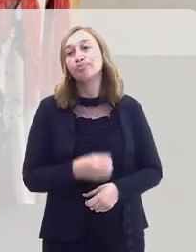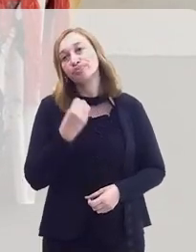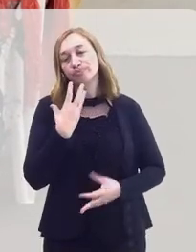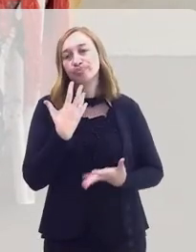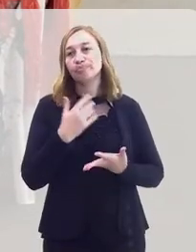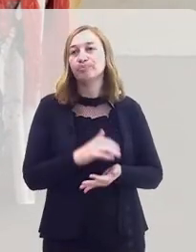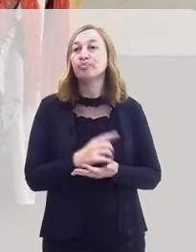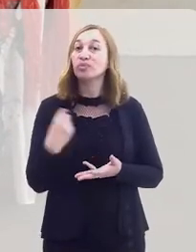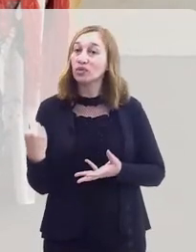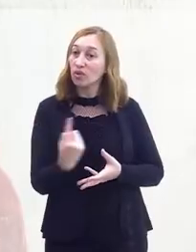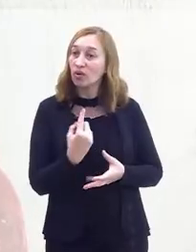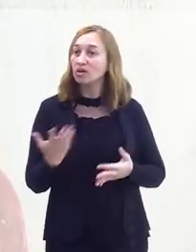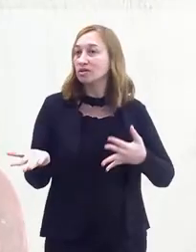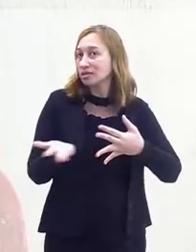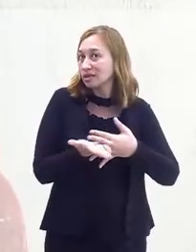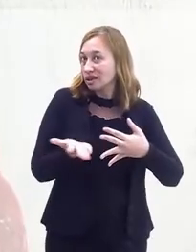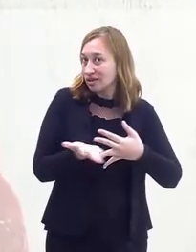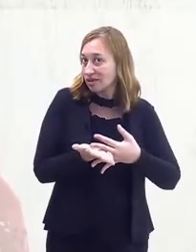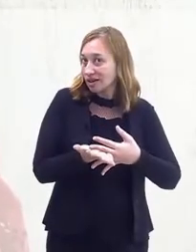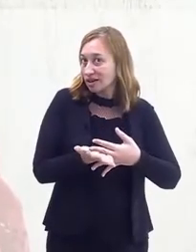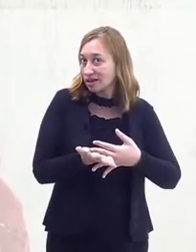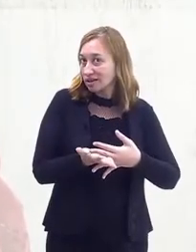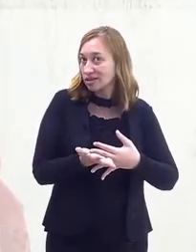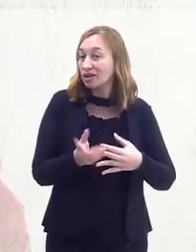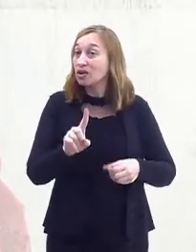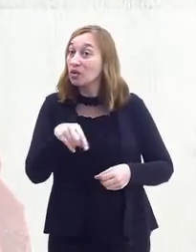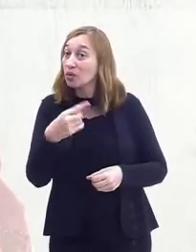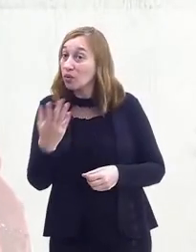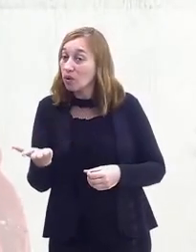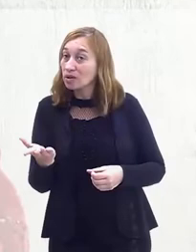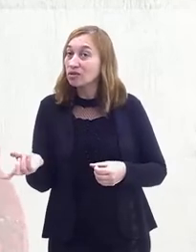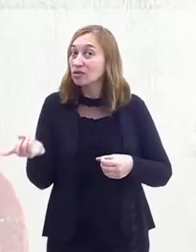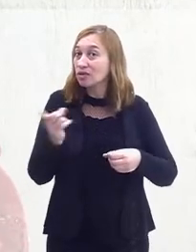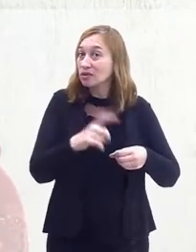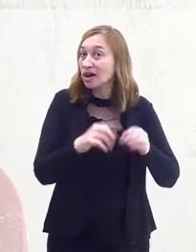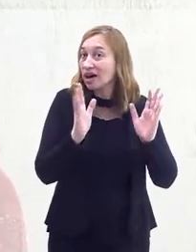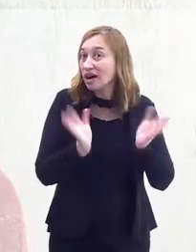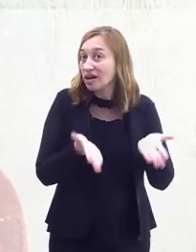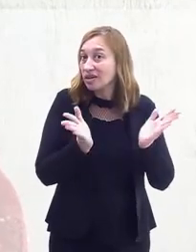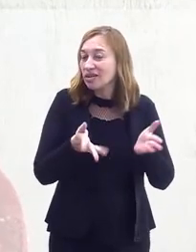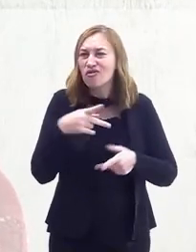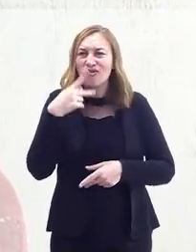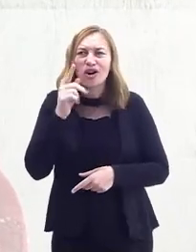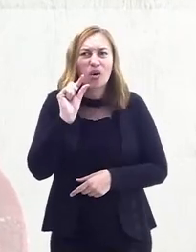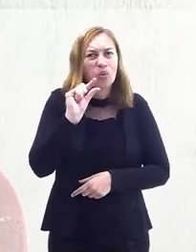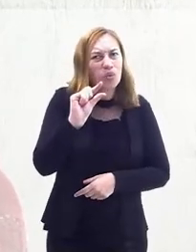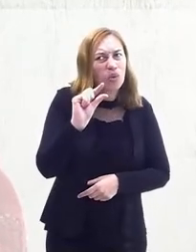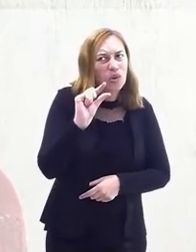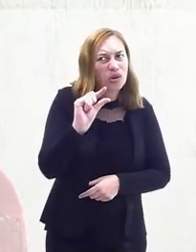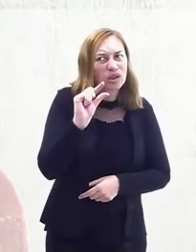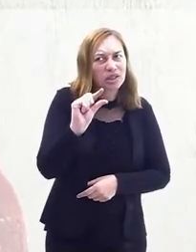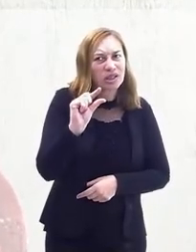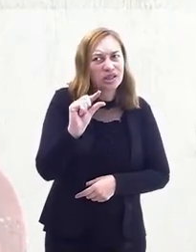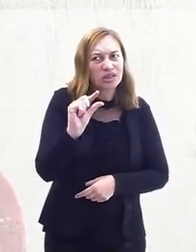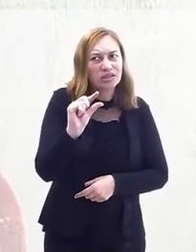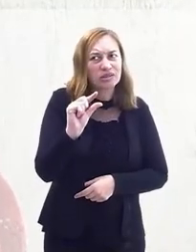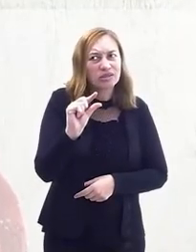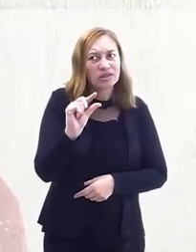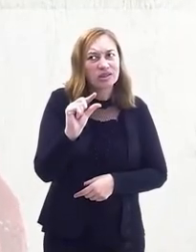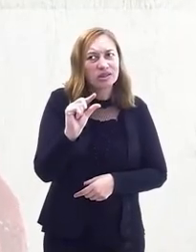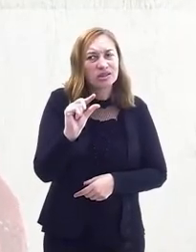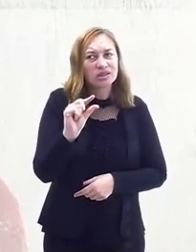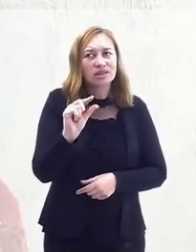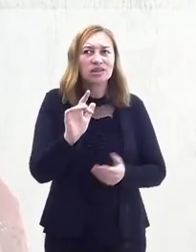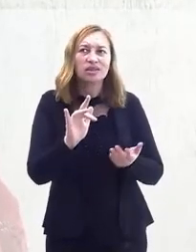bom. Bem, nós vamos ao intervalo e quando voltarmos agora, vamos falar mais um